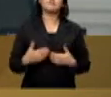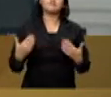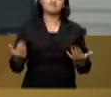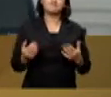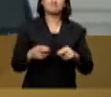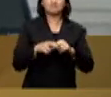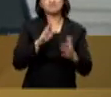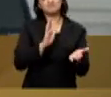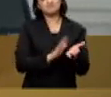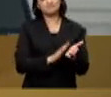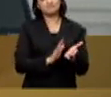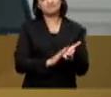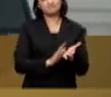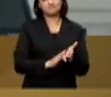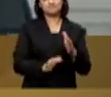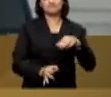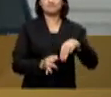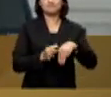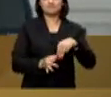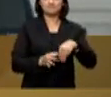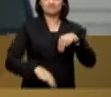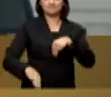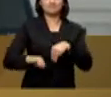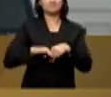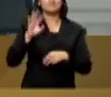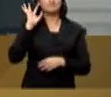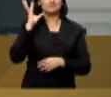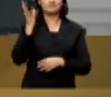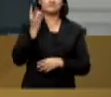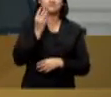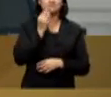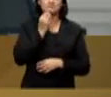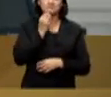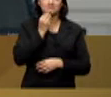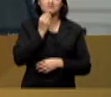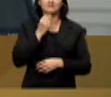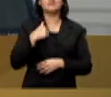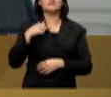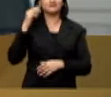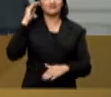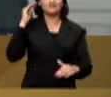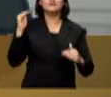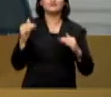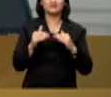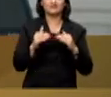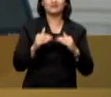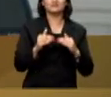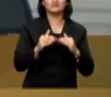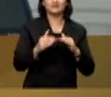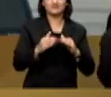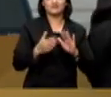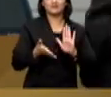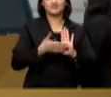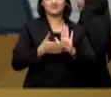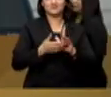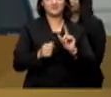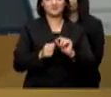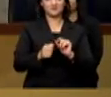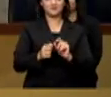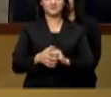novamente, parabenizando o eminente ministro Dias Toffoli, acompanha integralmente a proposta de modulação feita por Sua